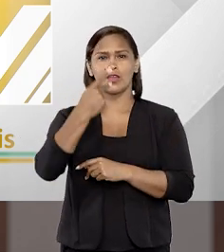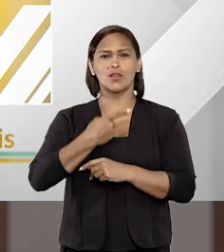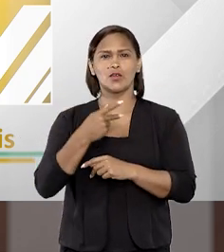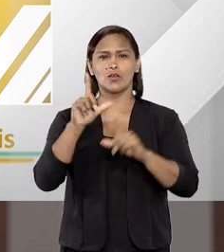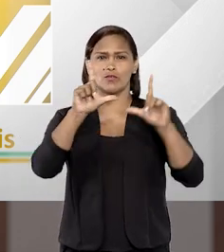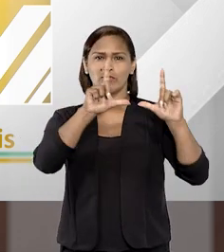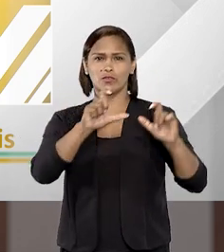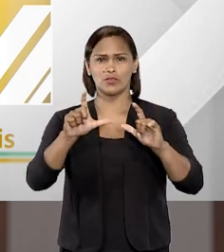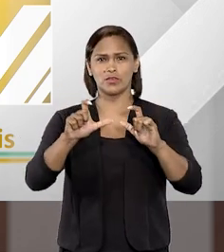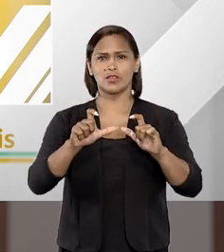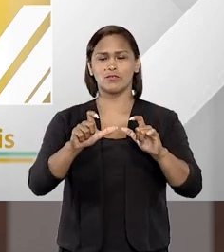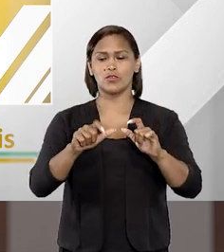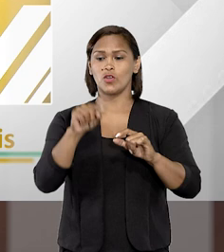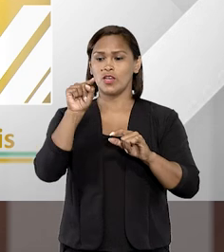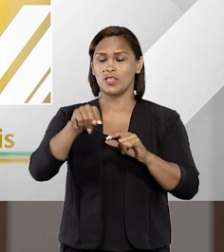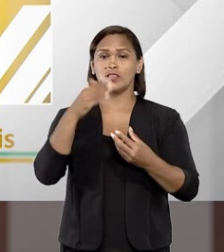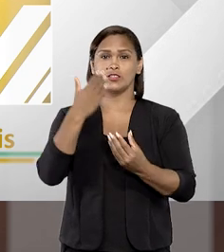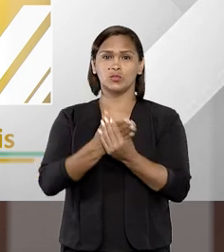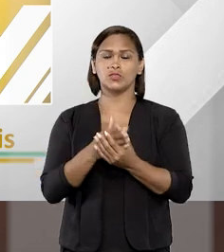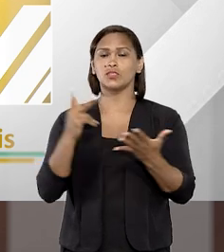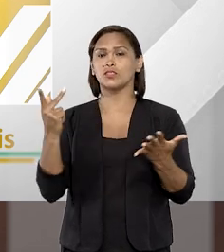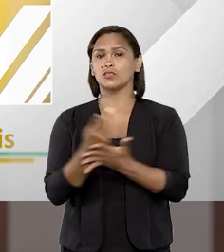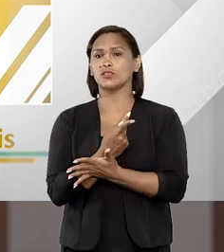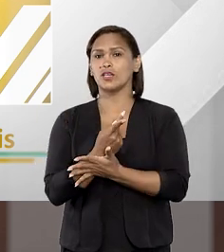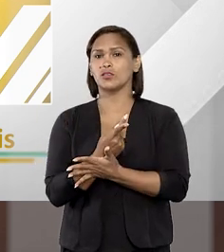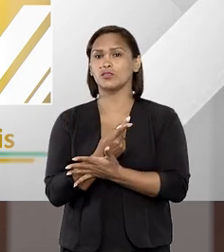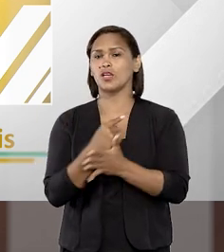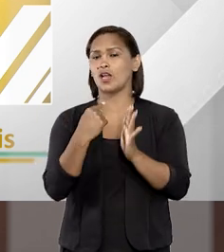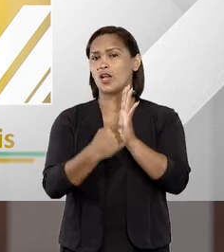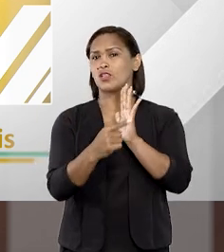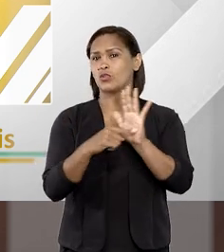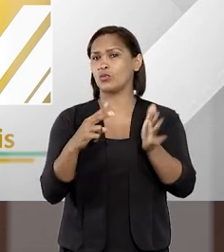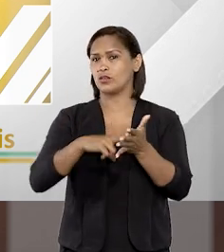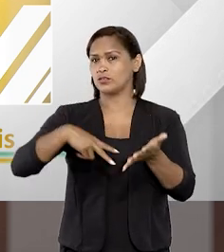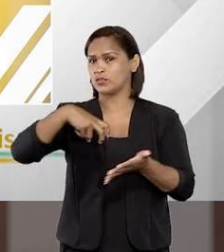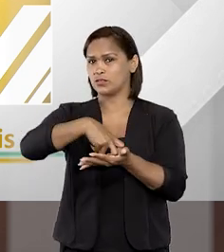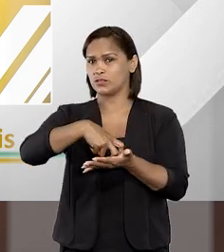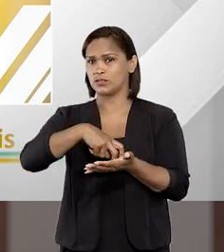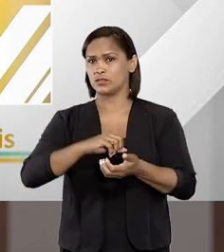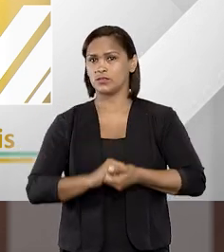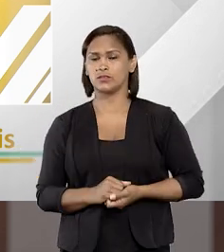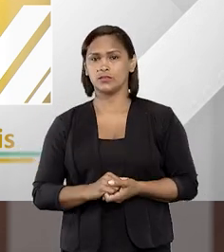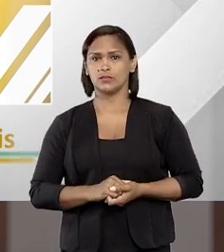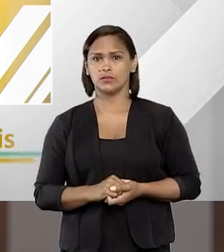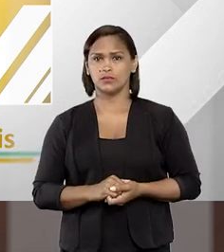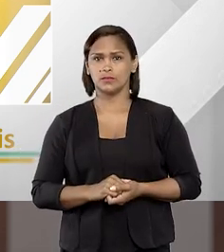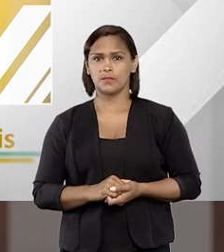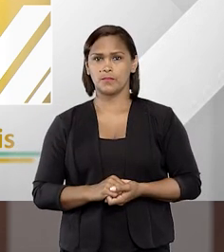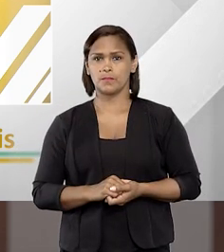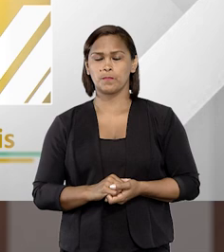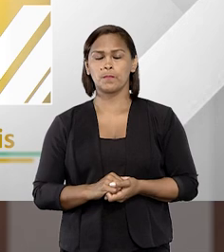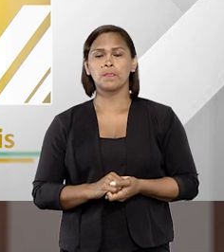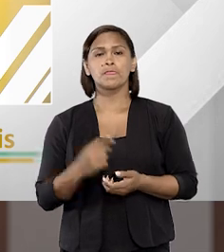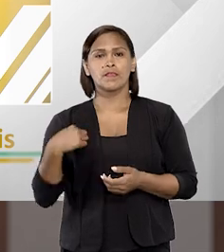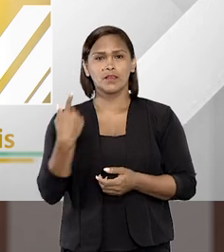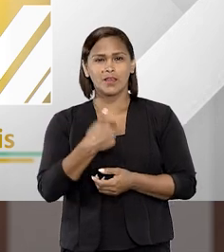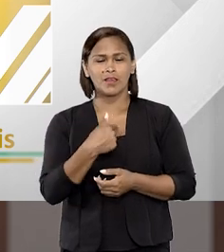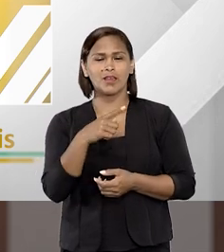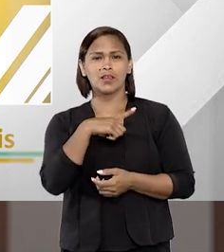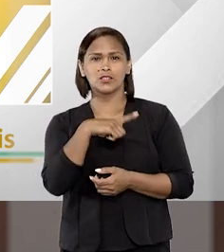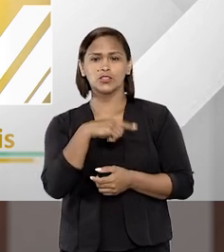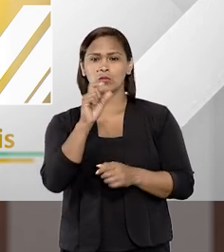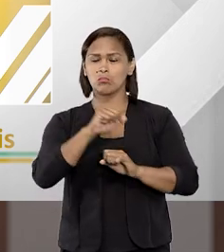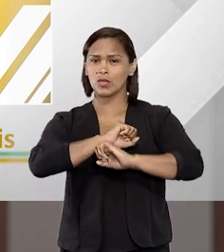fotográfico nesses casos o que que acontece anula condenação nós temos aí uma